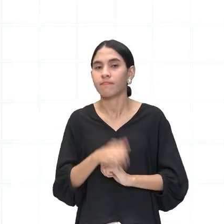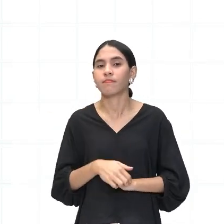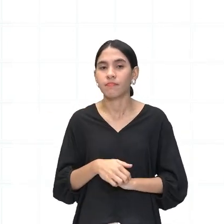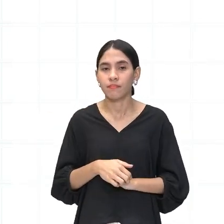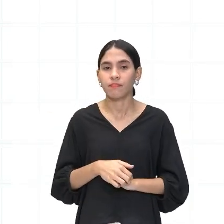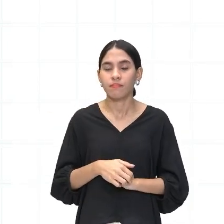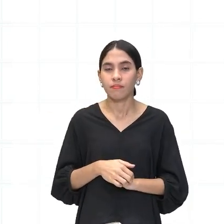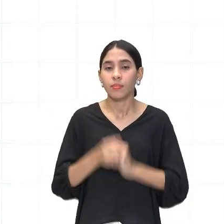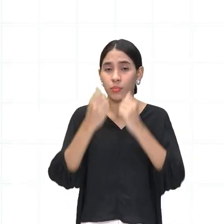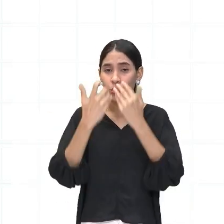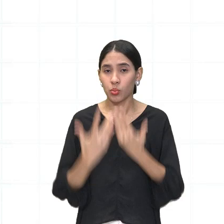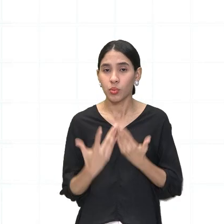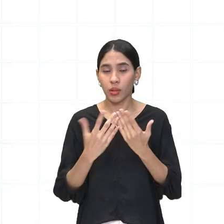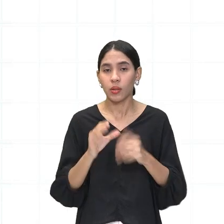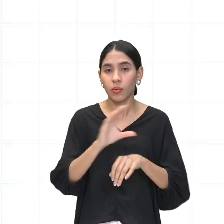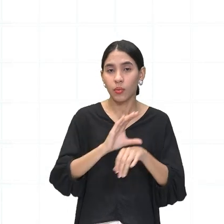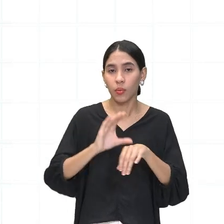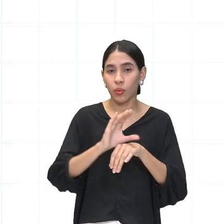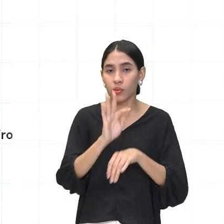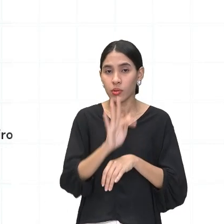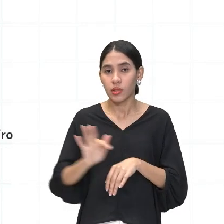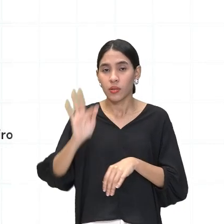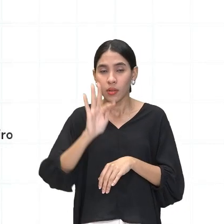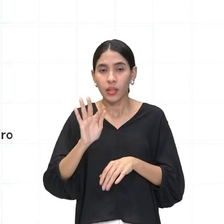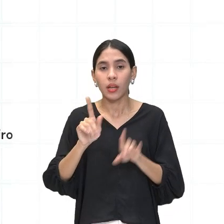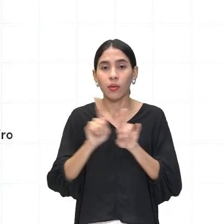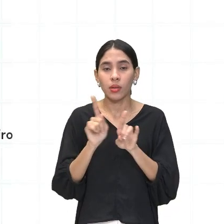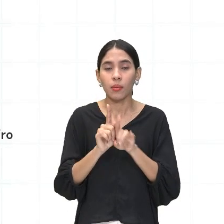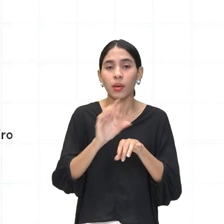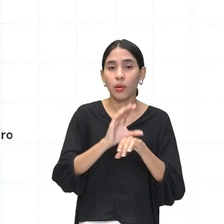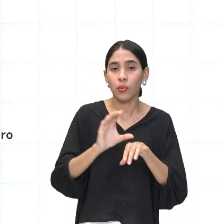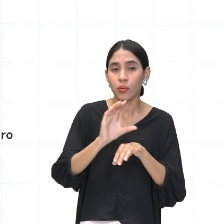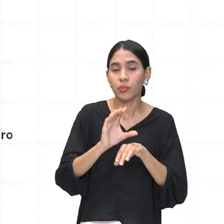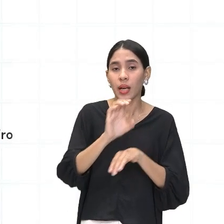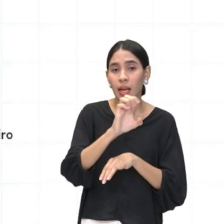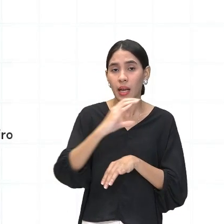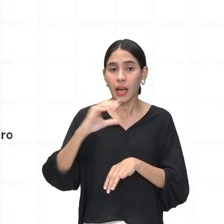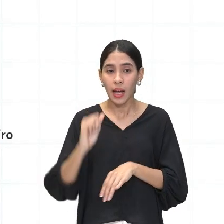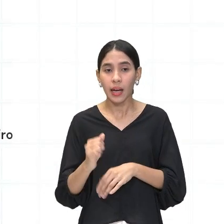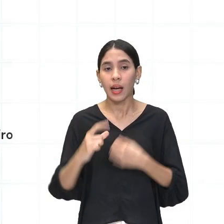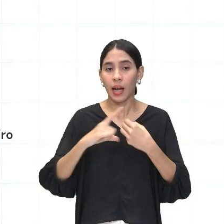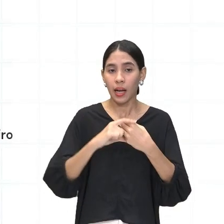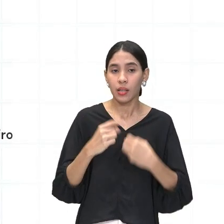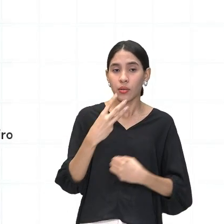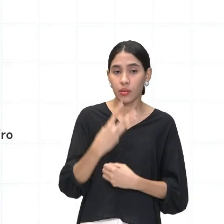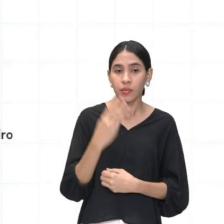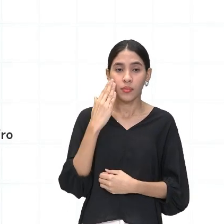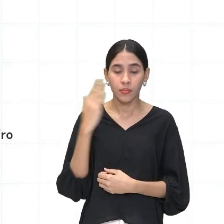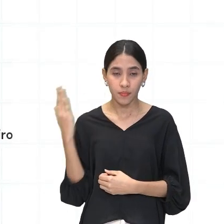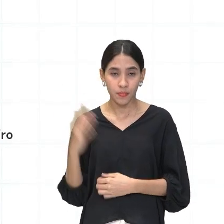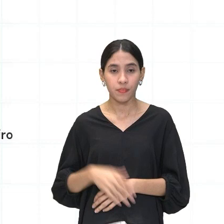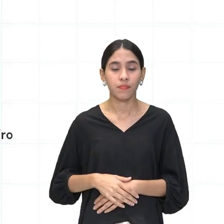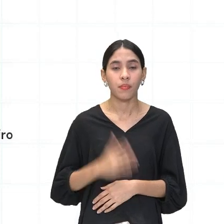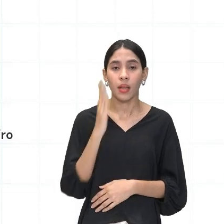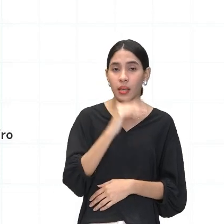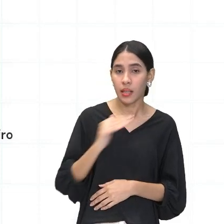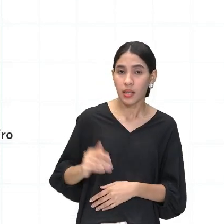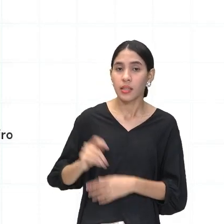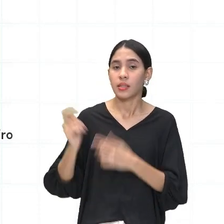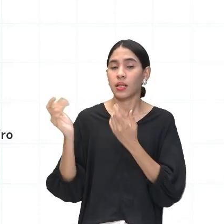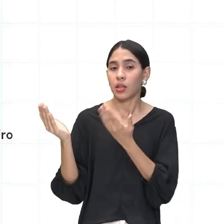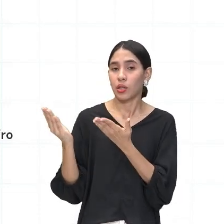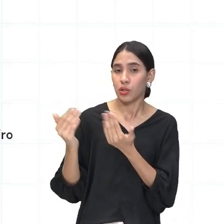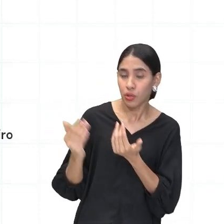expresso no artigo 3º do ECA. Olhem aí. A criança e o adolescente gozam de todos os direitos fundamentais inerentes à